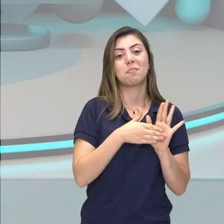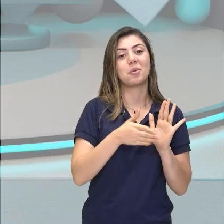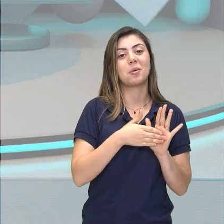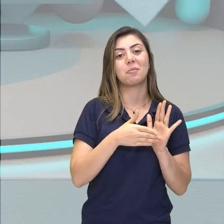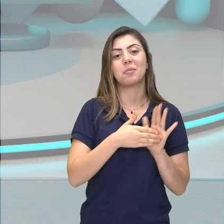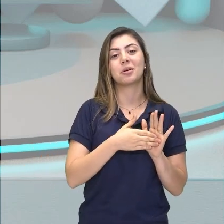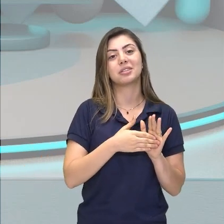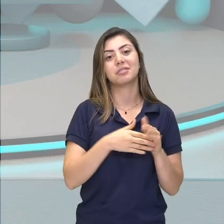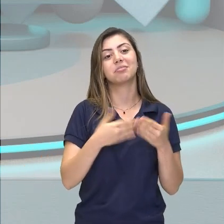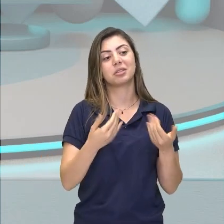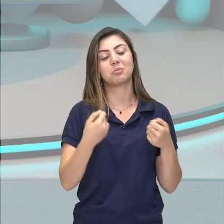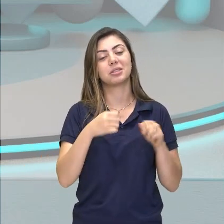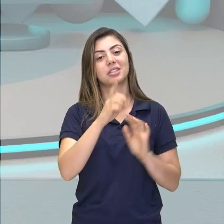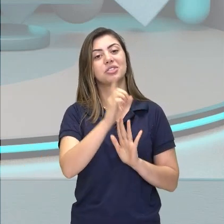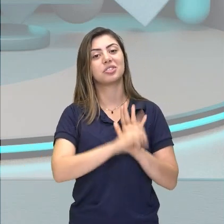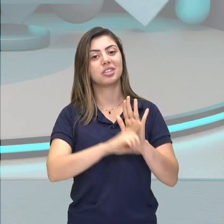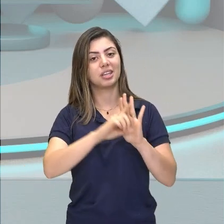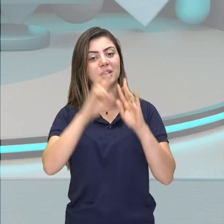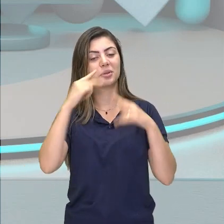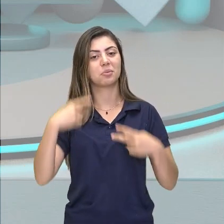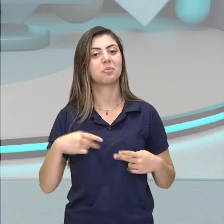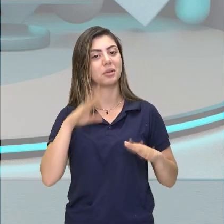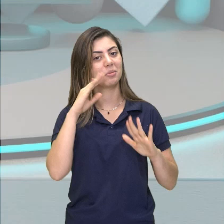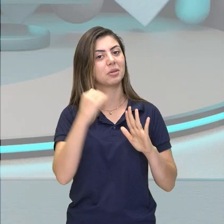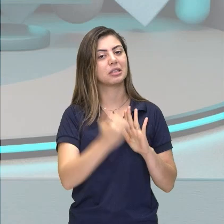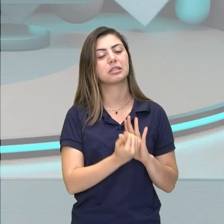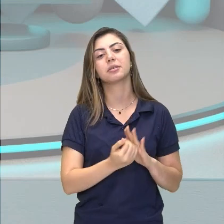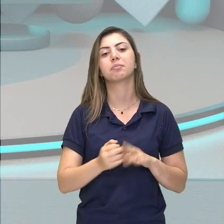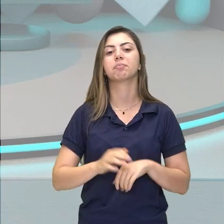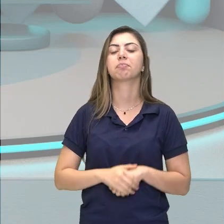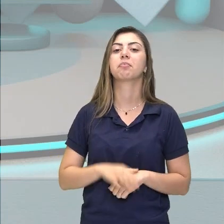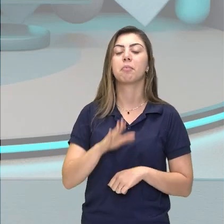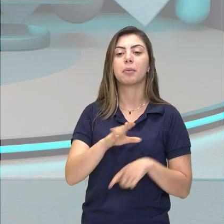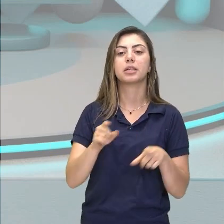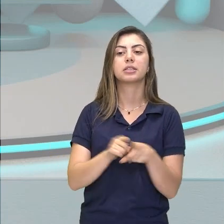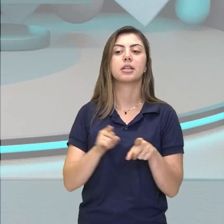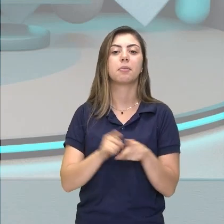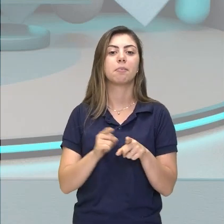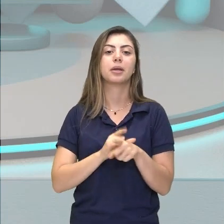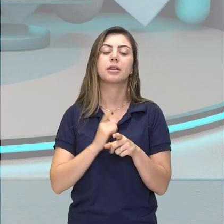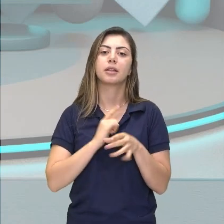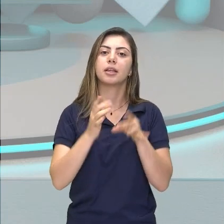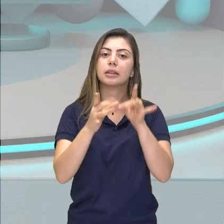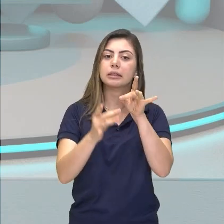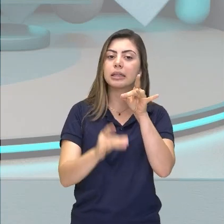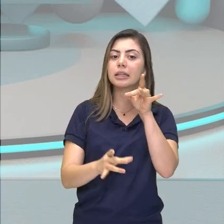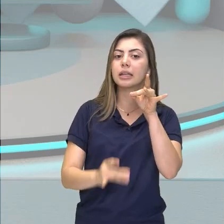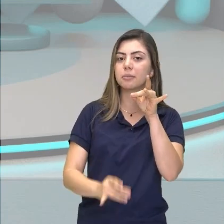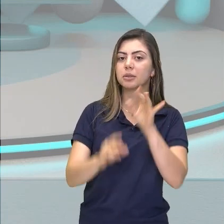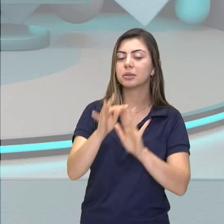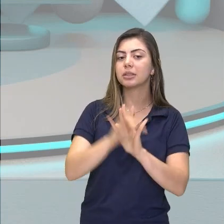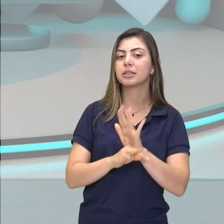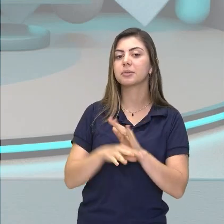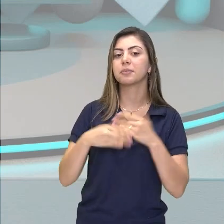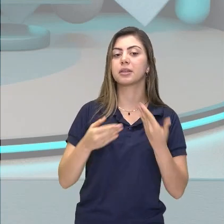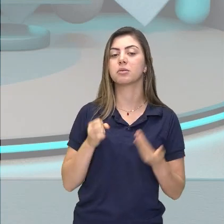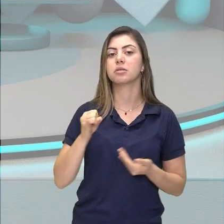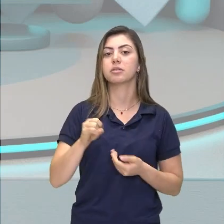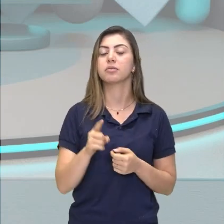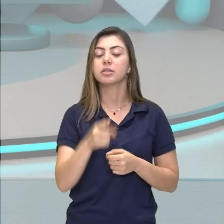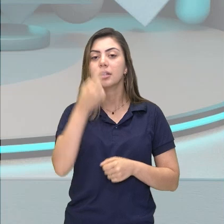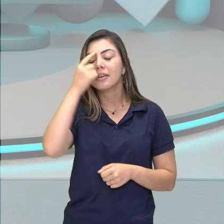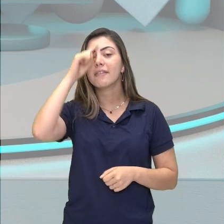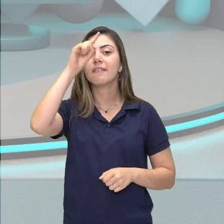direitos humanos, ok? E aí, isso também não só na proposta, como no decorrer do texto. Inclusive, se você faz uma proposta